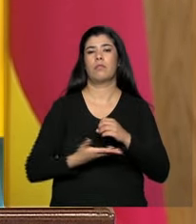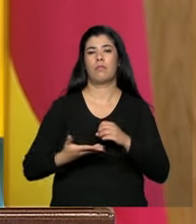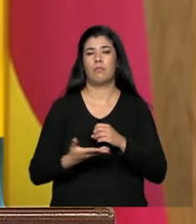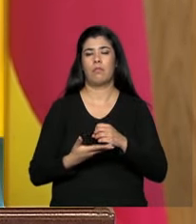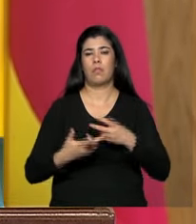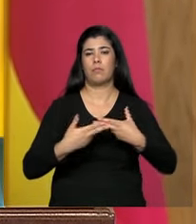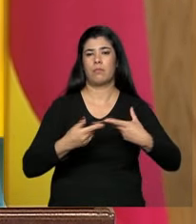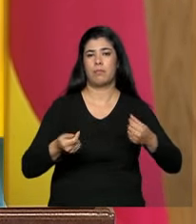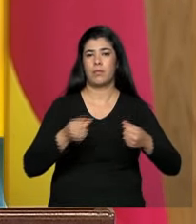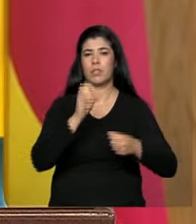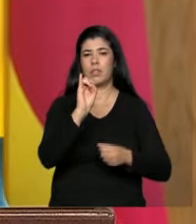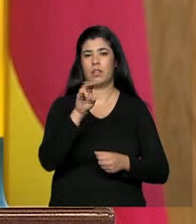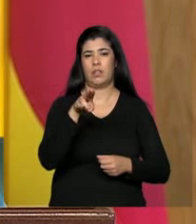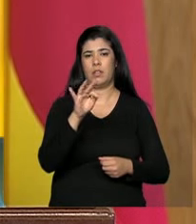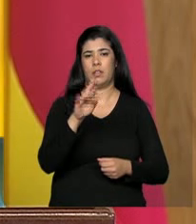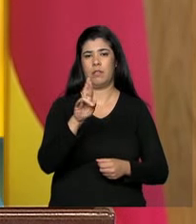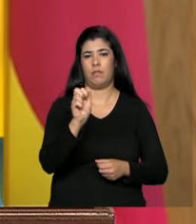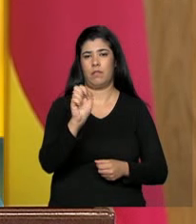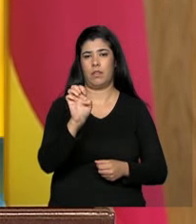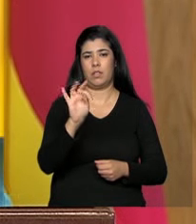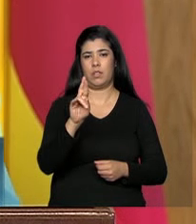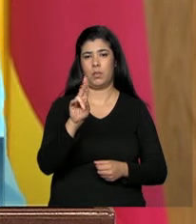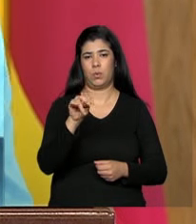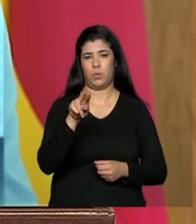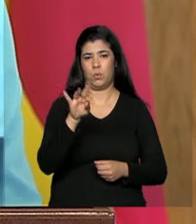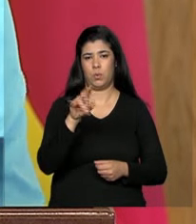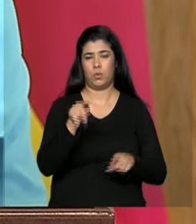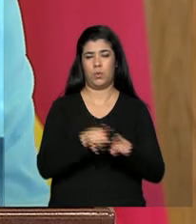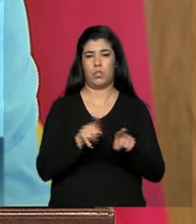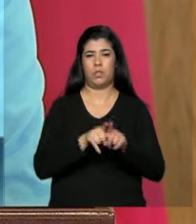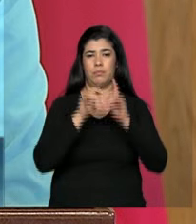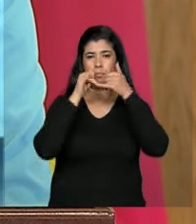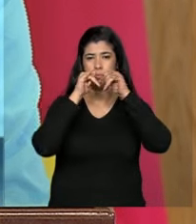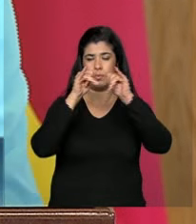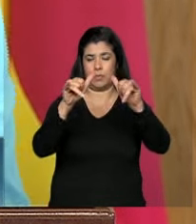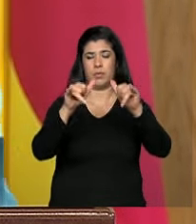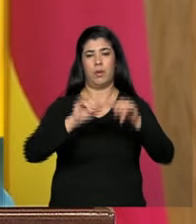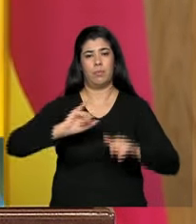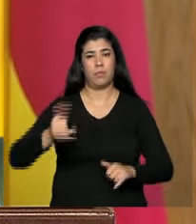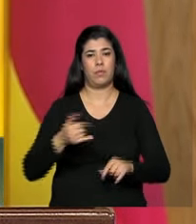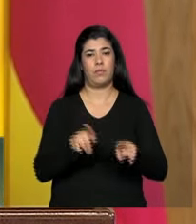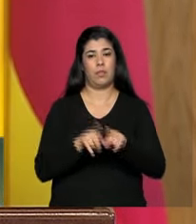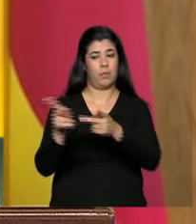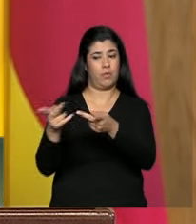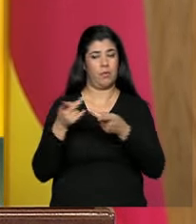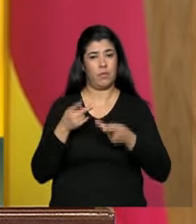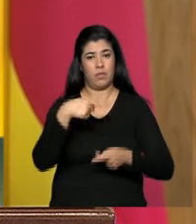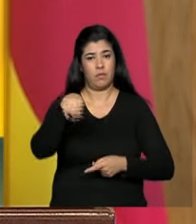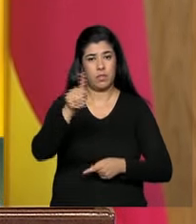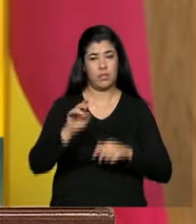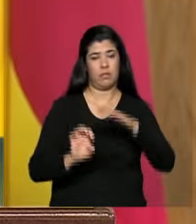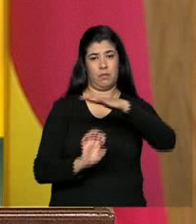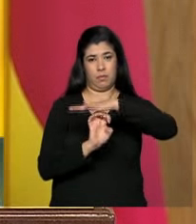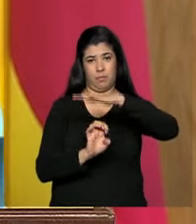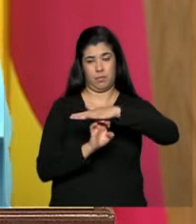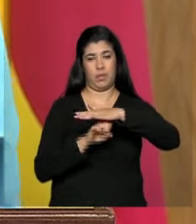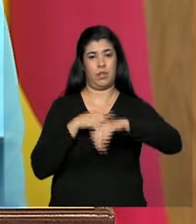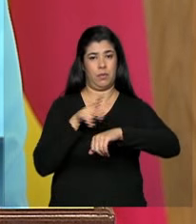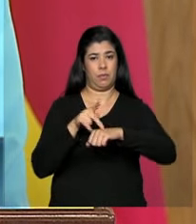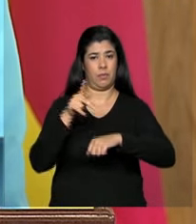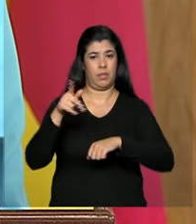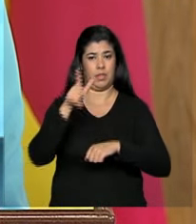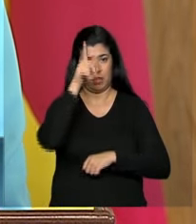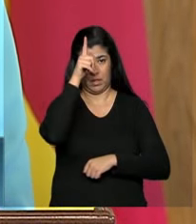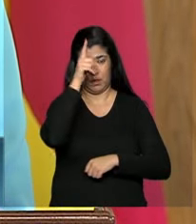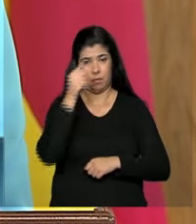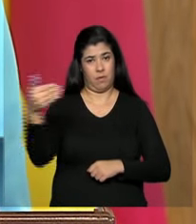e em energia elétrica. Aproveito para reiterar o convite para que empresas alemães participem